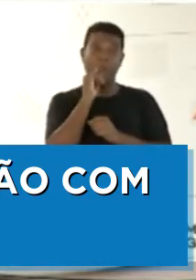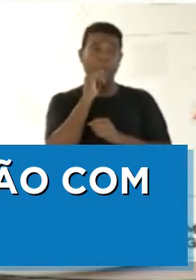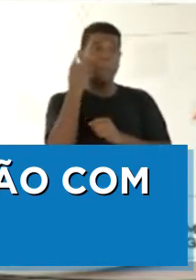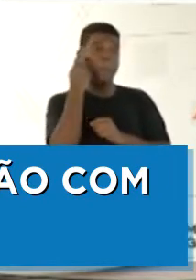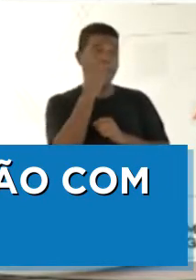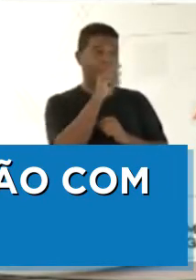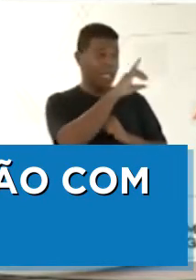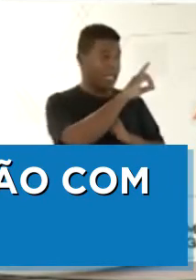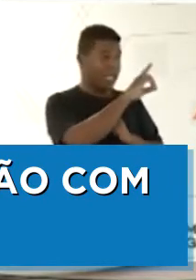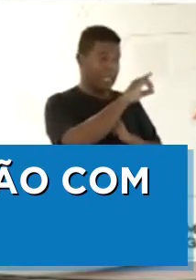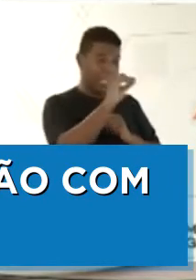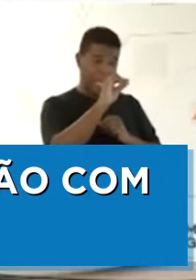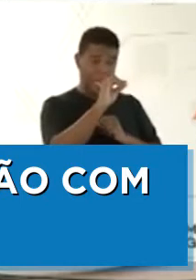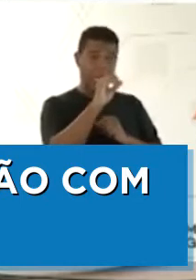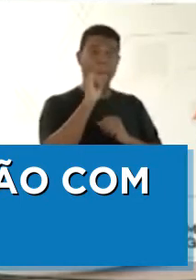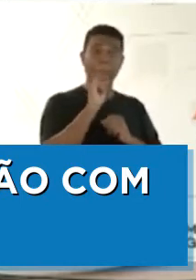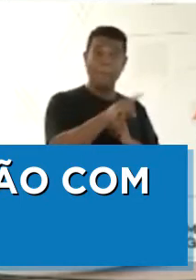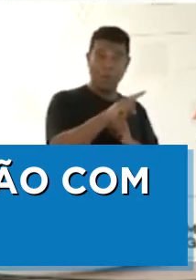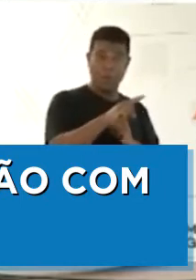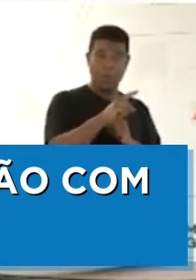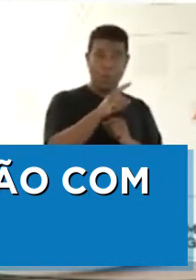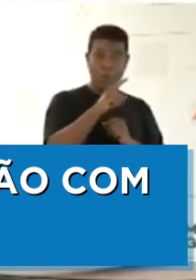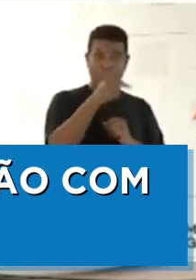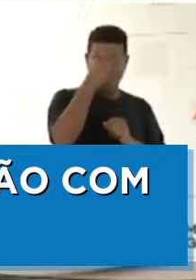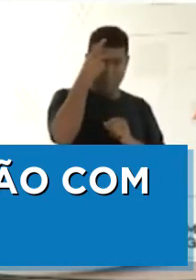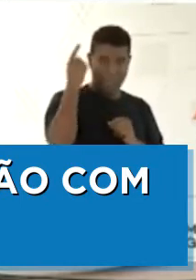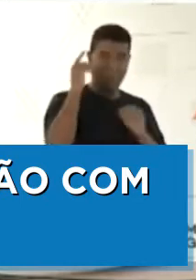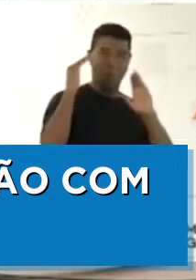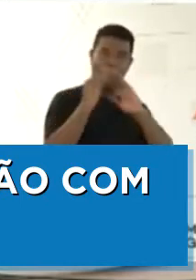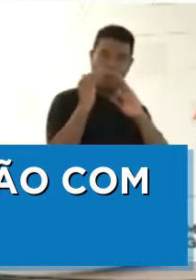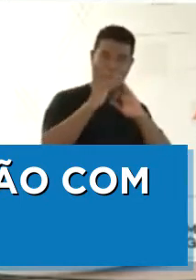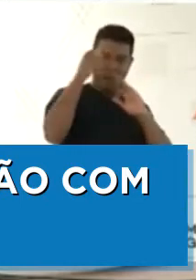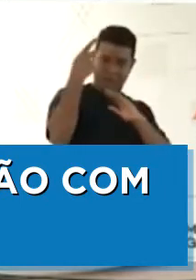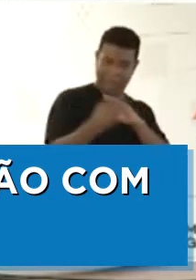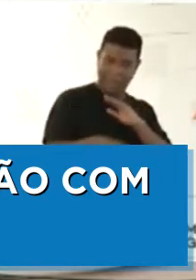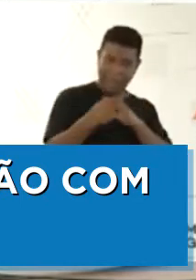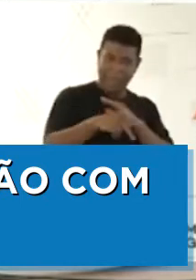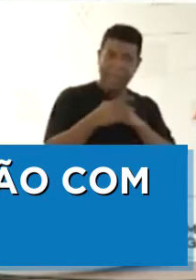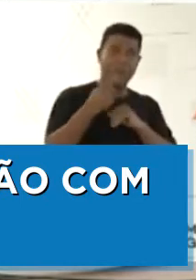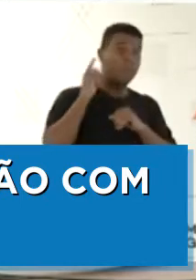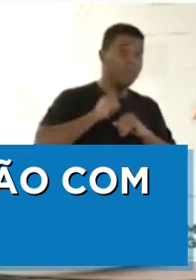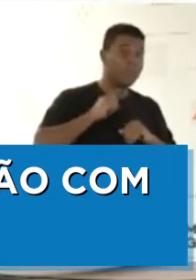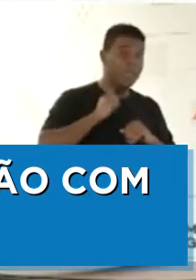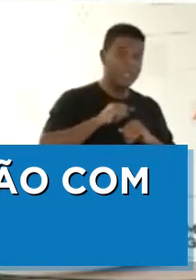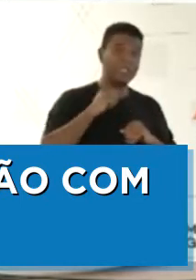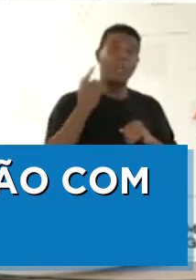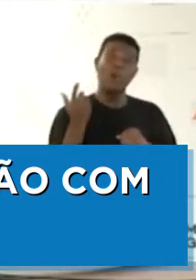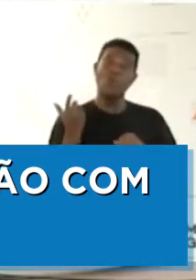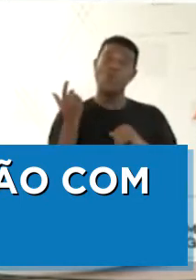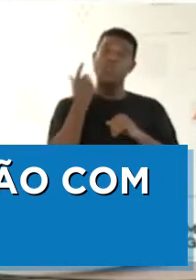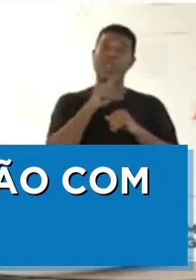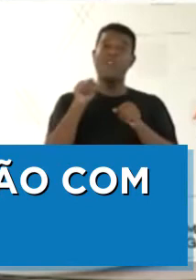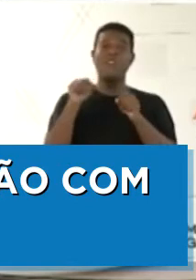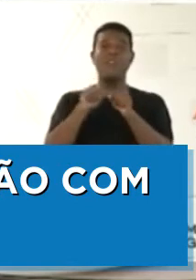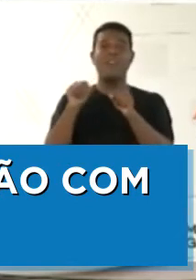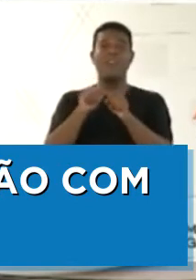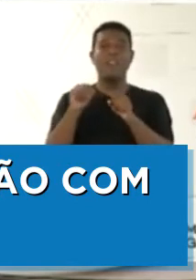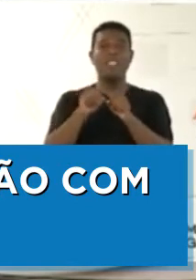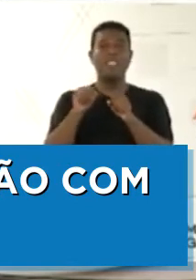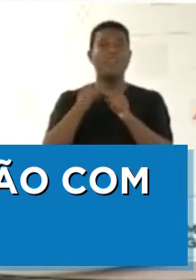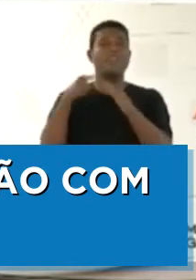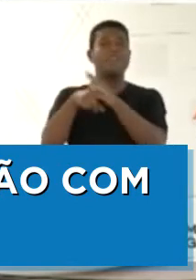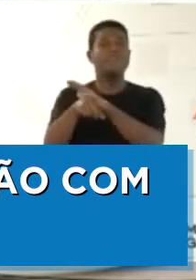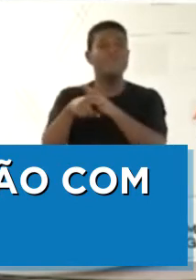habitantes. E uma outra informação que tem sido positiva no sentido do acompanhamento e que nos dá uma